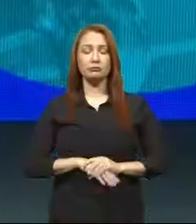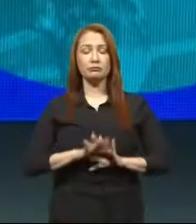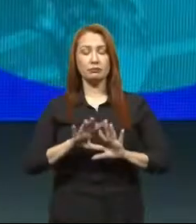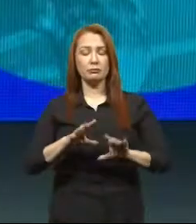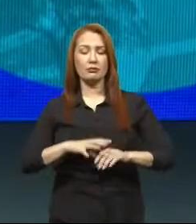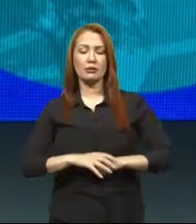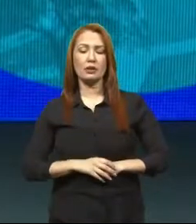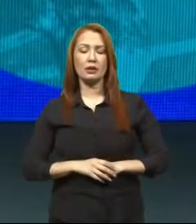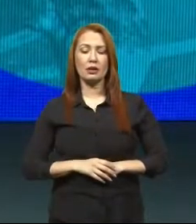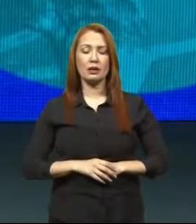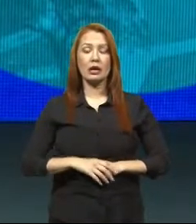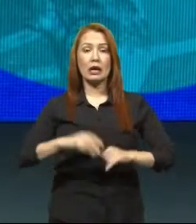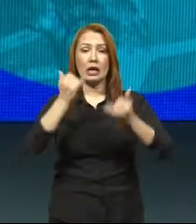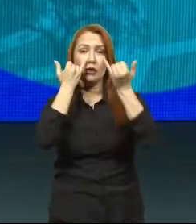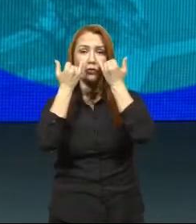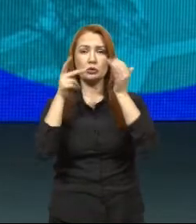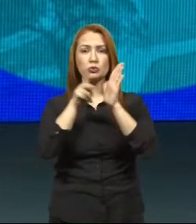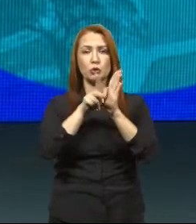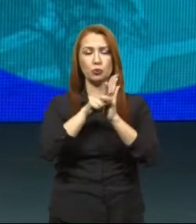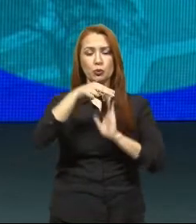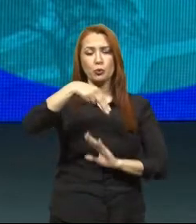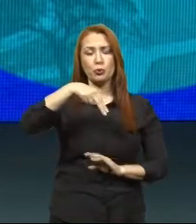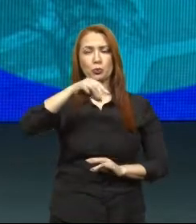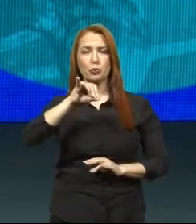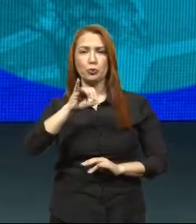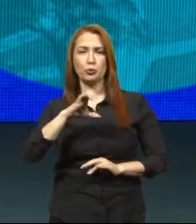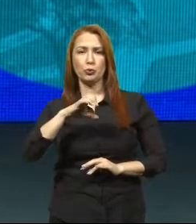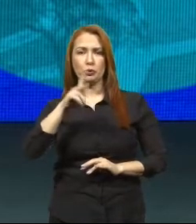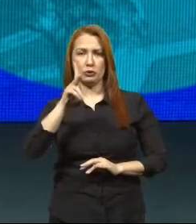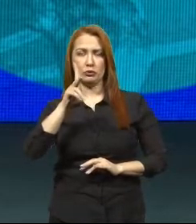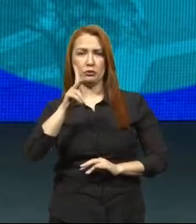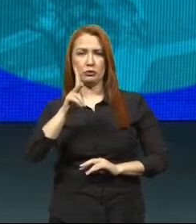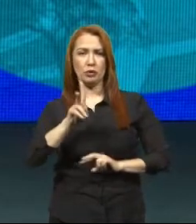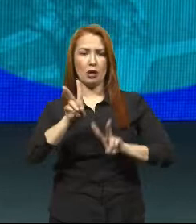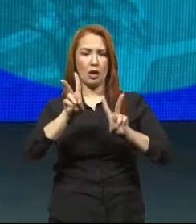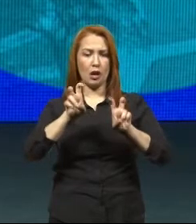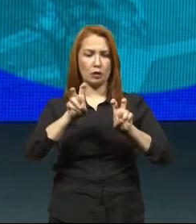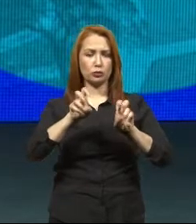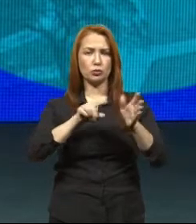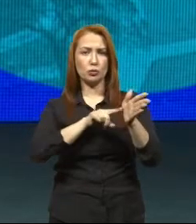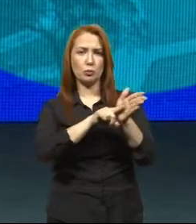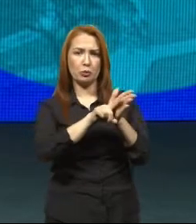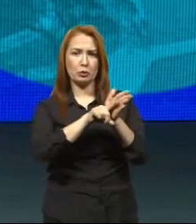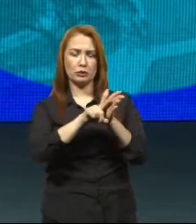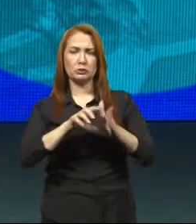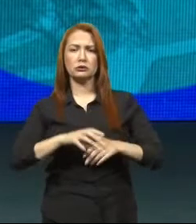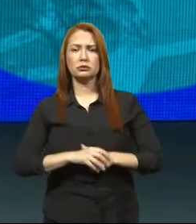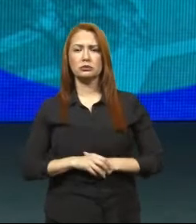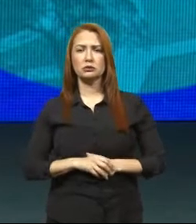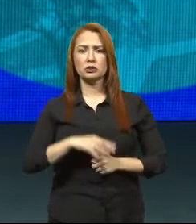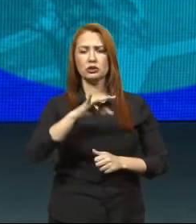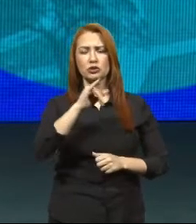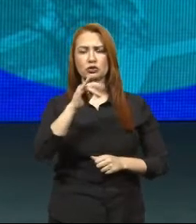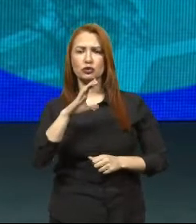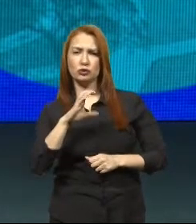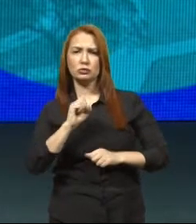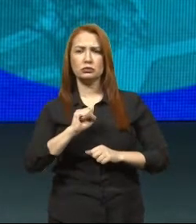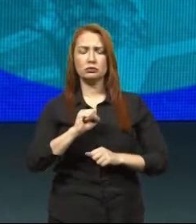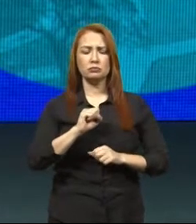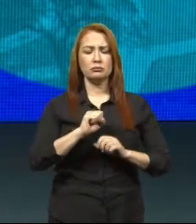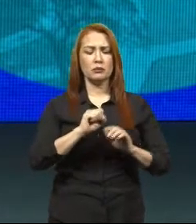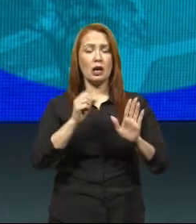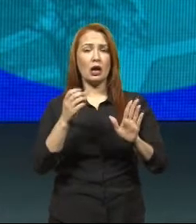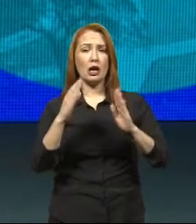do NIC-BR, referente à pesquisa TIC Domicílios 2020, o percentual